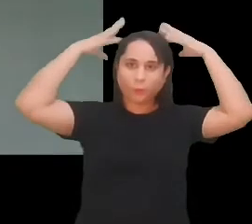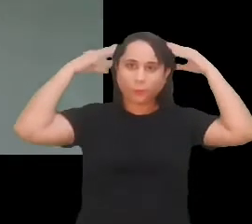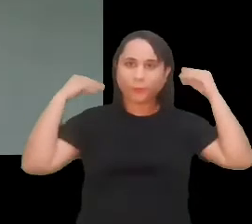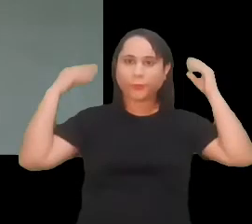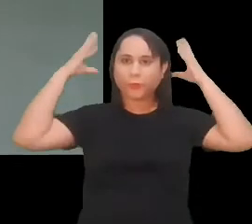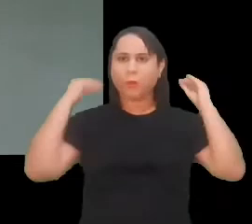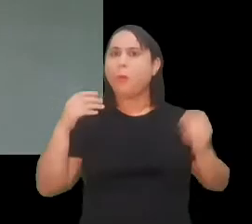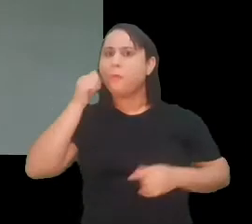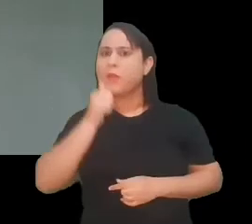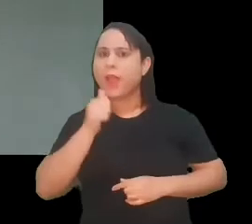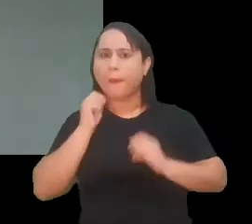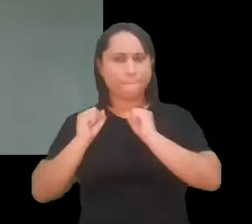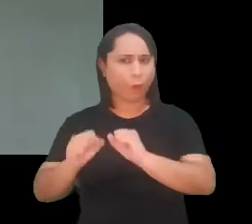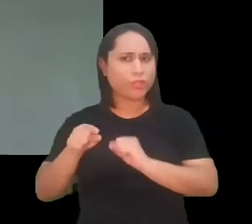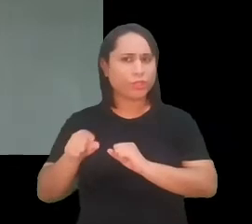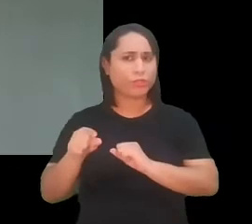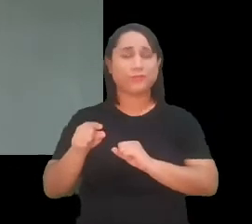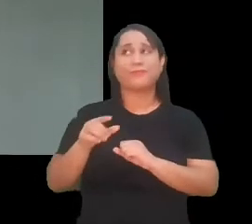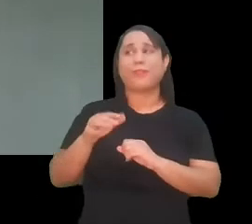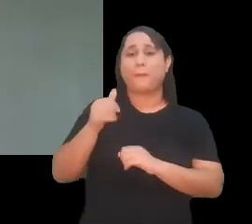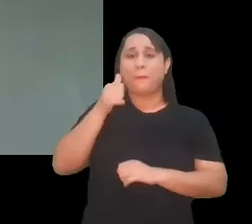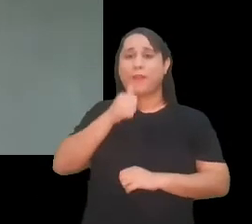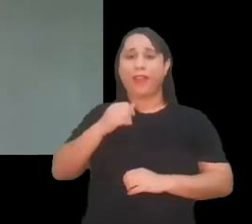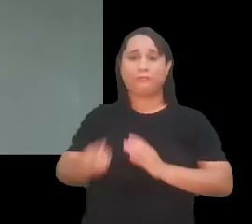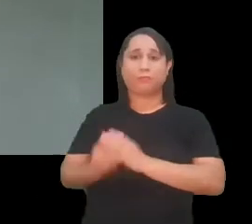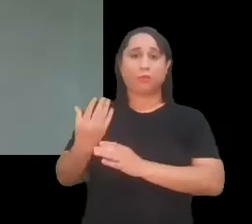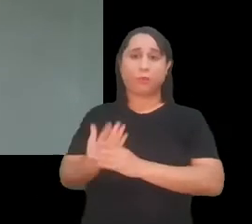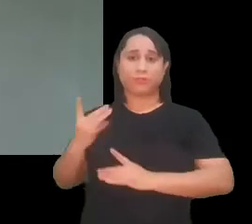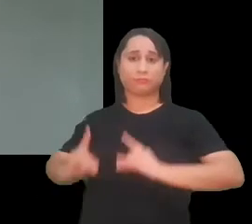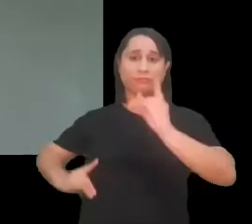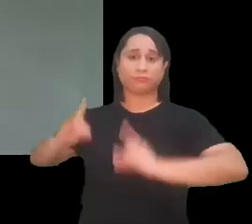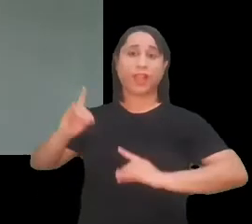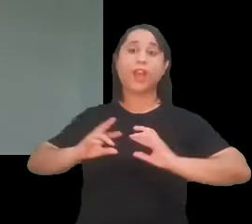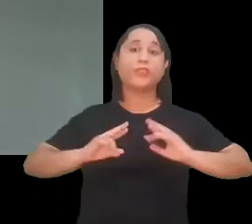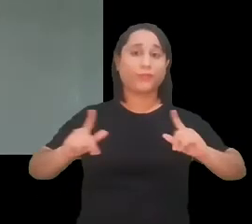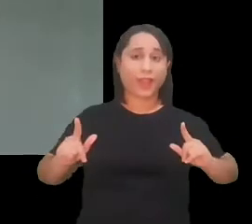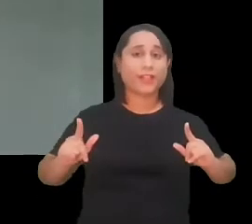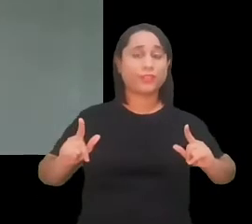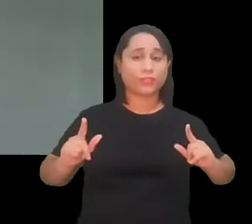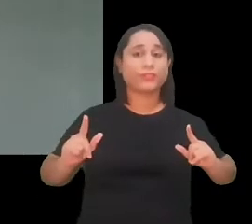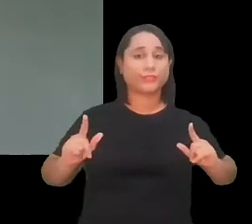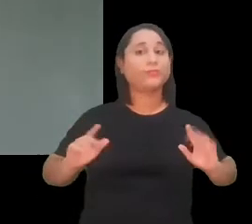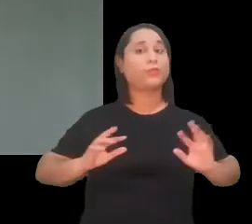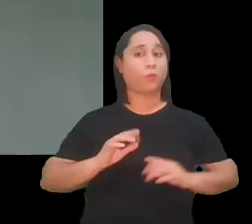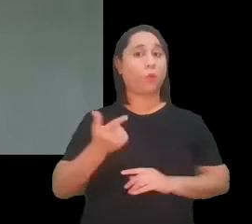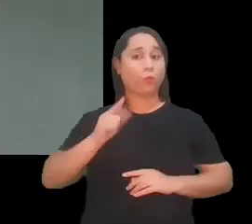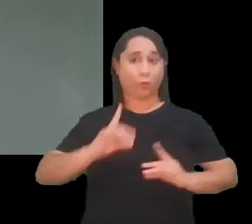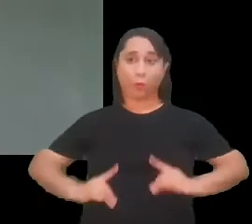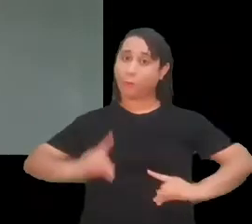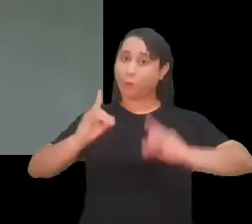nem produzem testosterona? As mulheres produzem um hormônio andrógeno, tá? Só que normalmente esse hormônio, ele vai ficar de certa